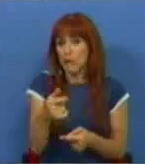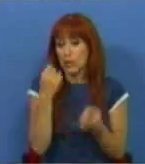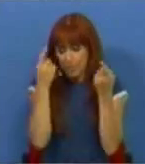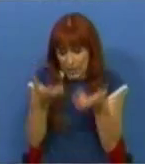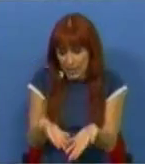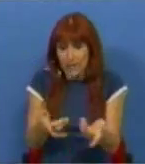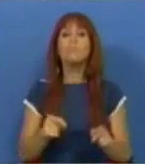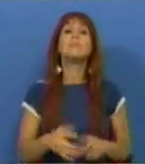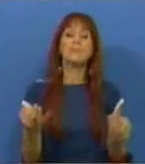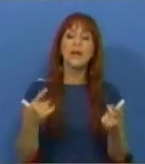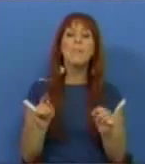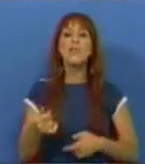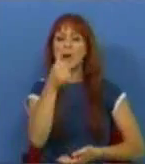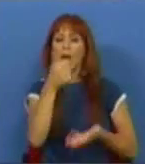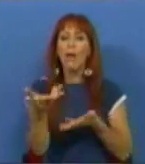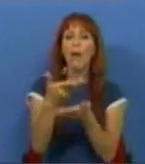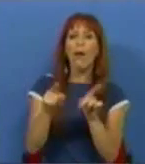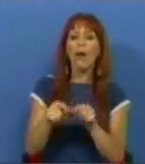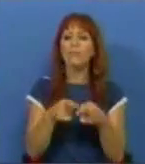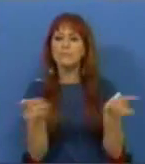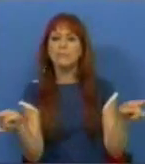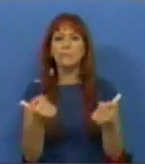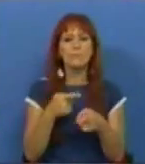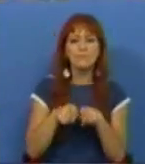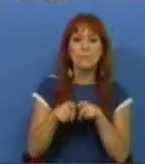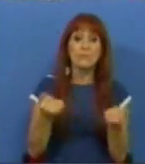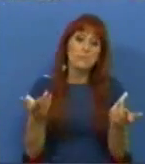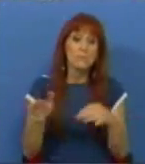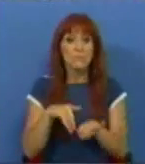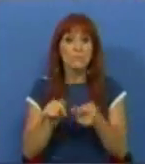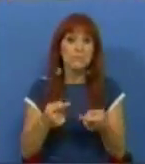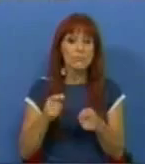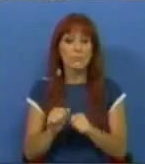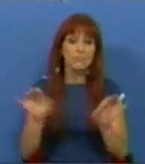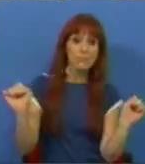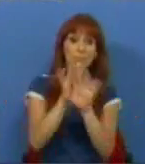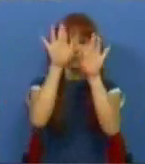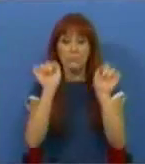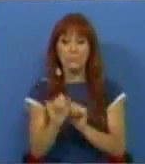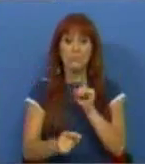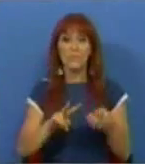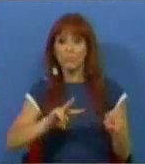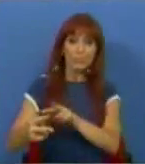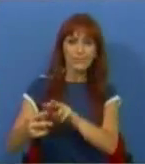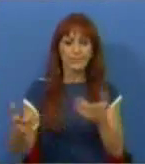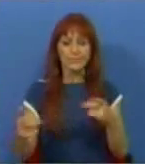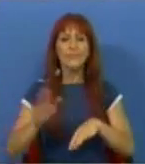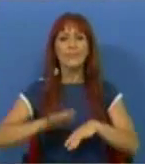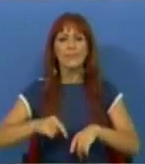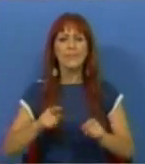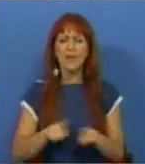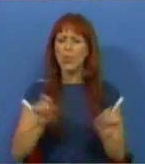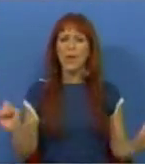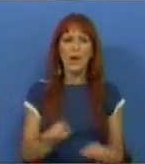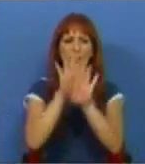aqui, exatamente. Mas o convívio e a divergência política é o que faz o esclarecimento de alternativas. E por isso deixemos